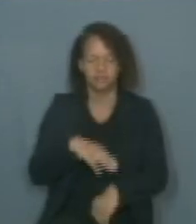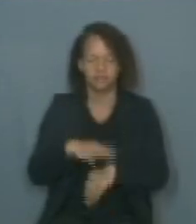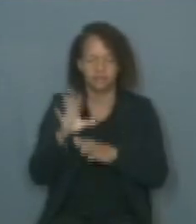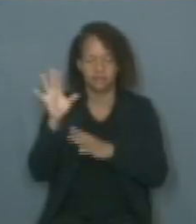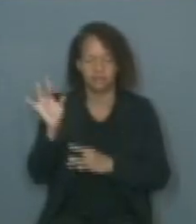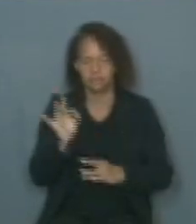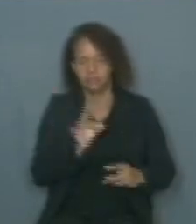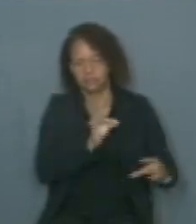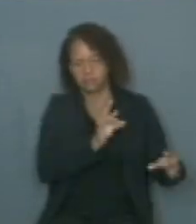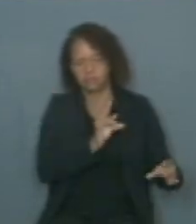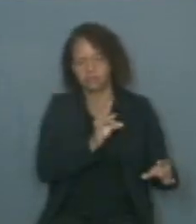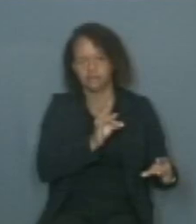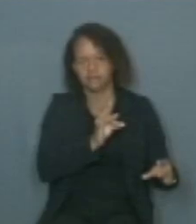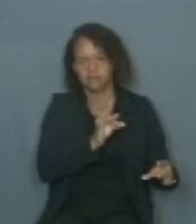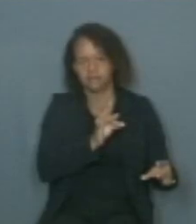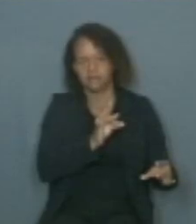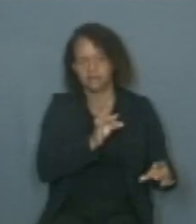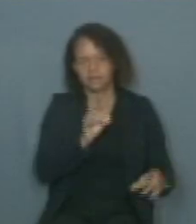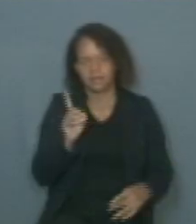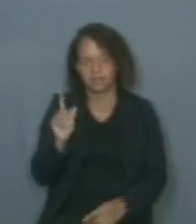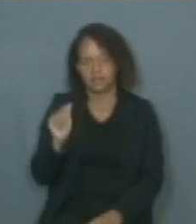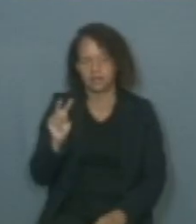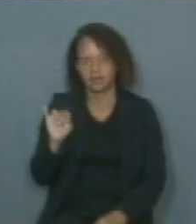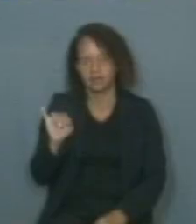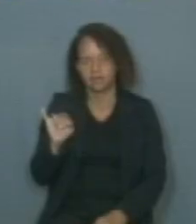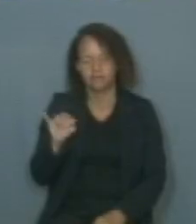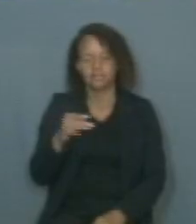imediato já passo a parte ao vereador Davi Muniz. Vereador Gilson,